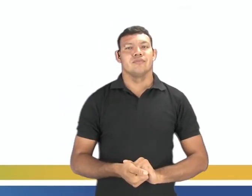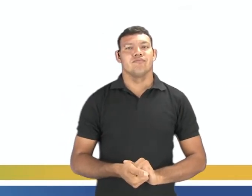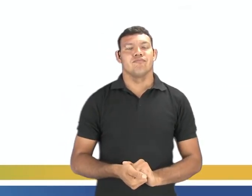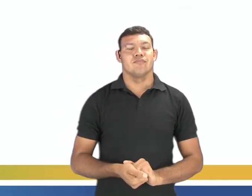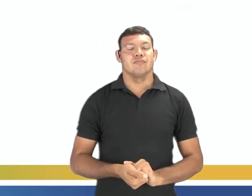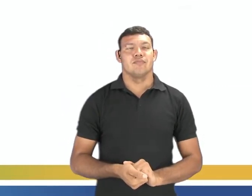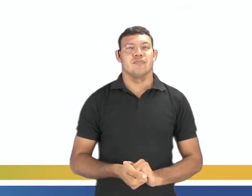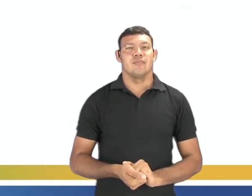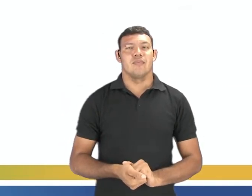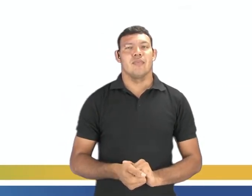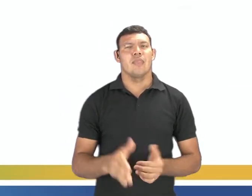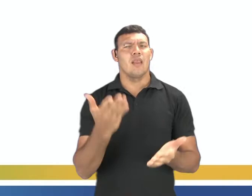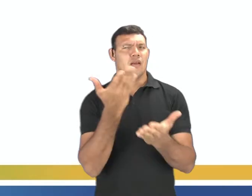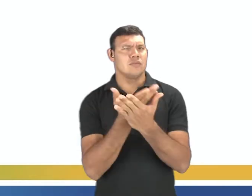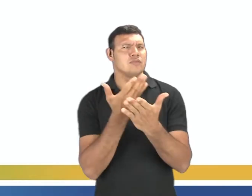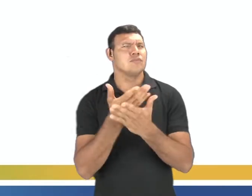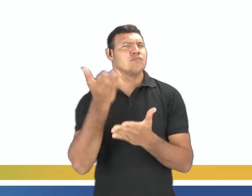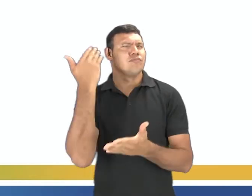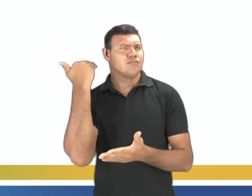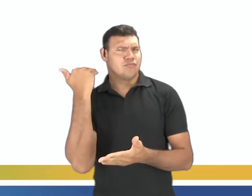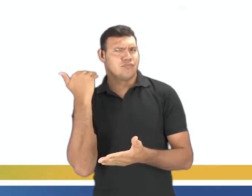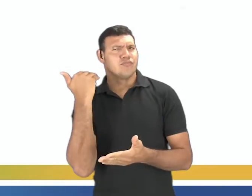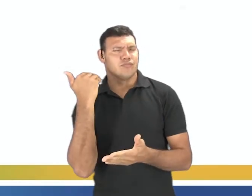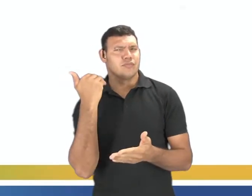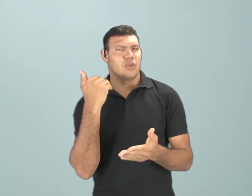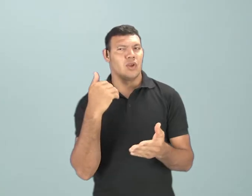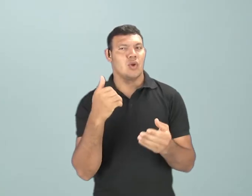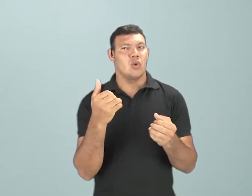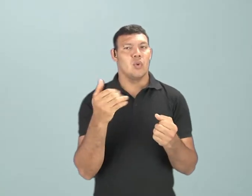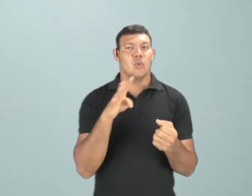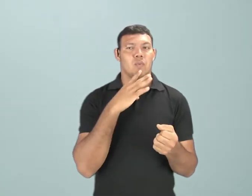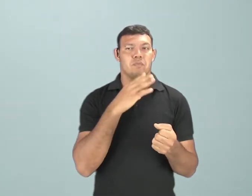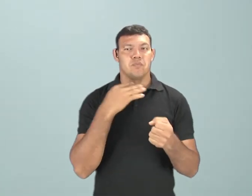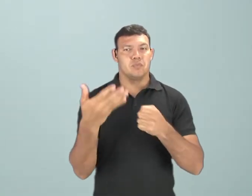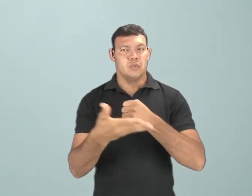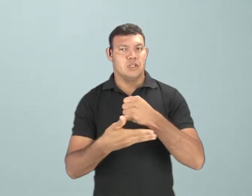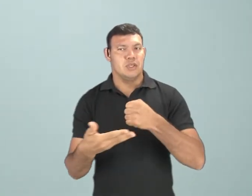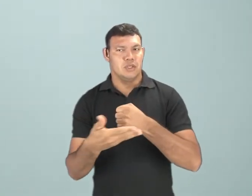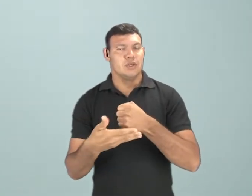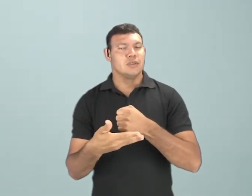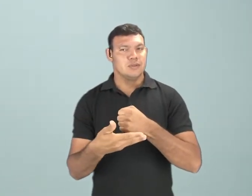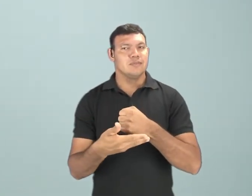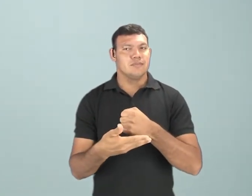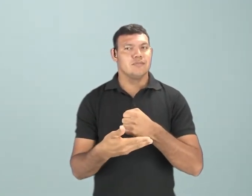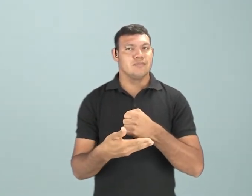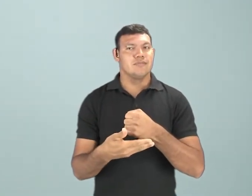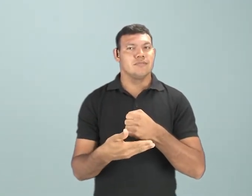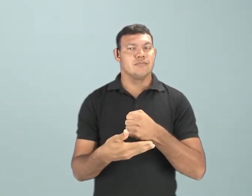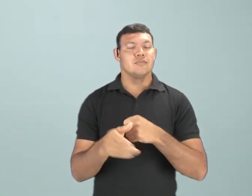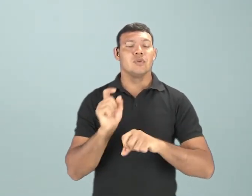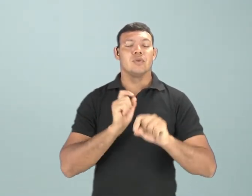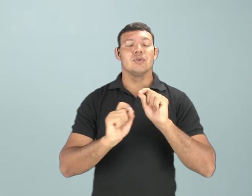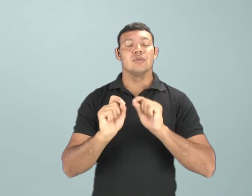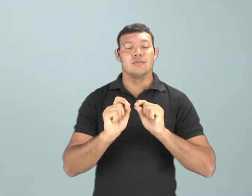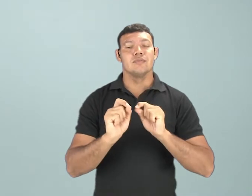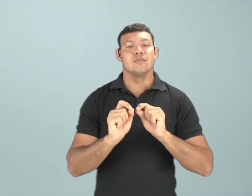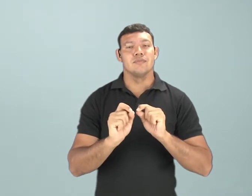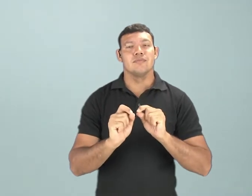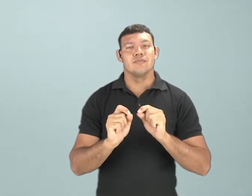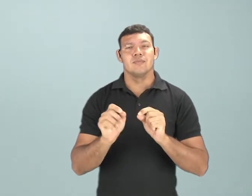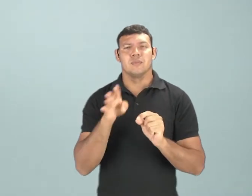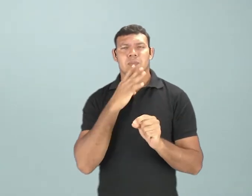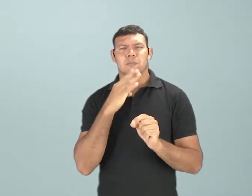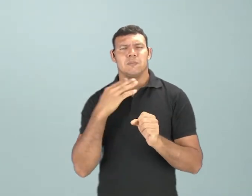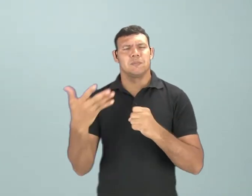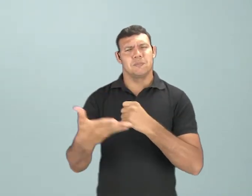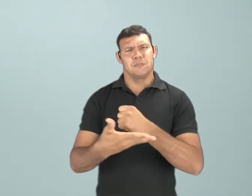na aula anterior das noções primitivas nós vamos ver algumas propriedades e alguns postulados que remete a